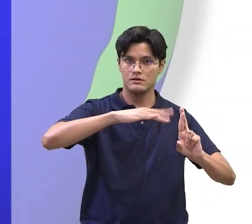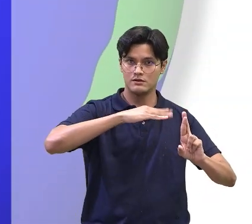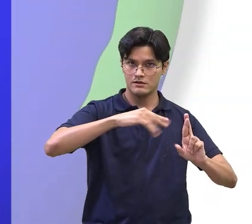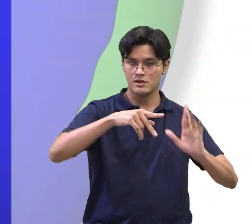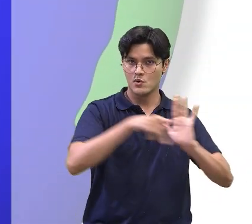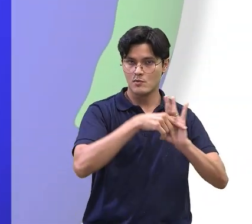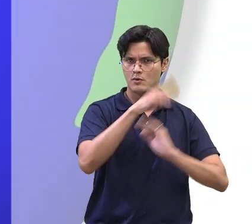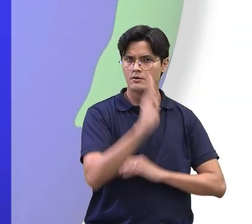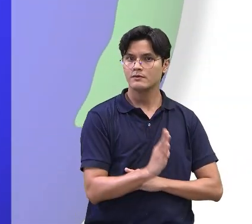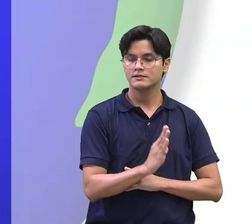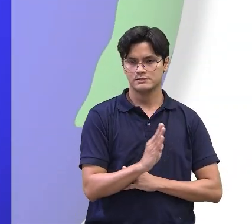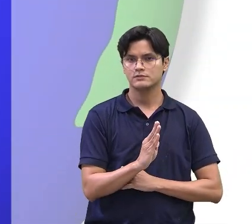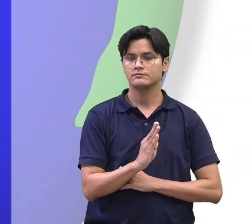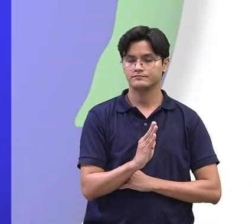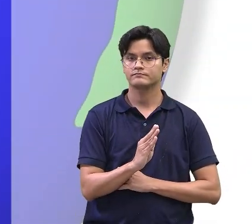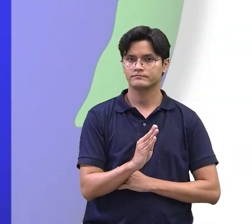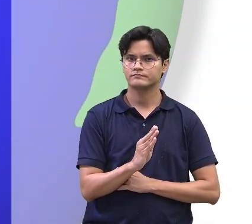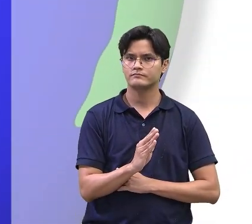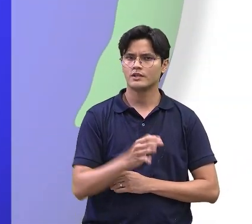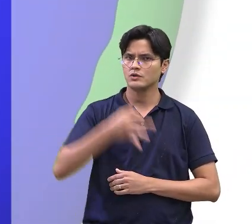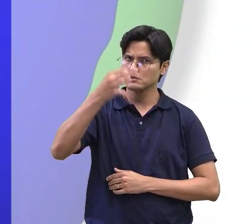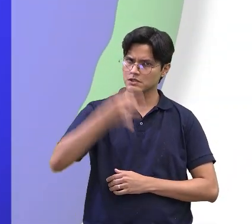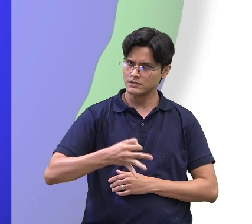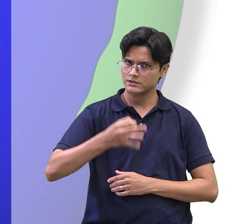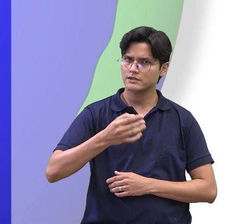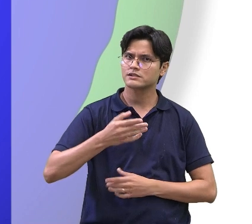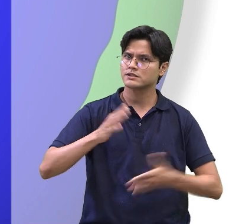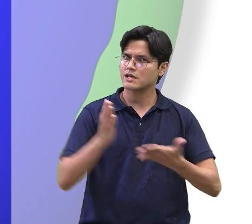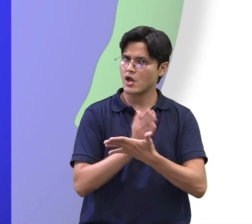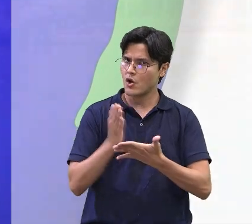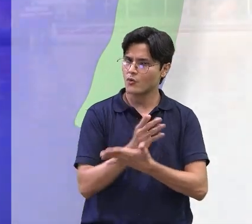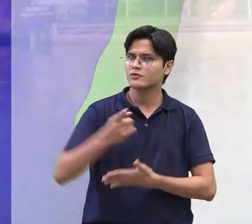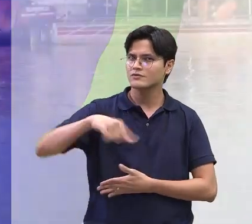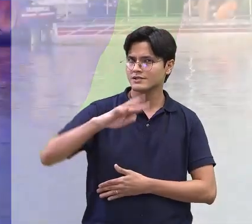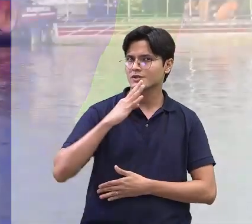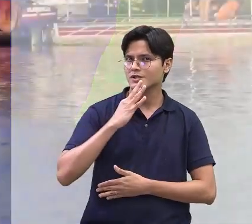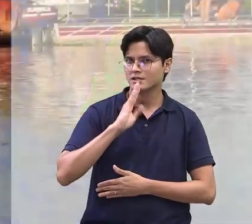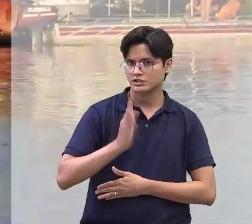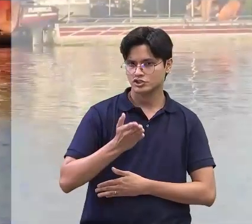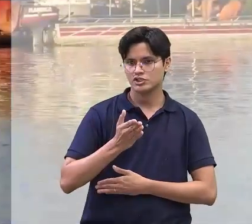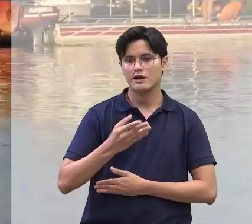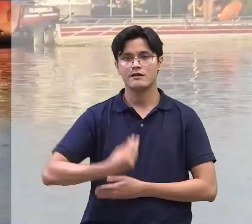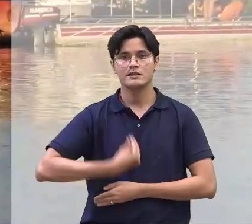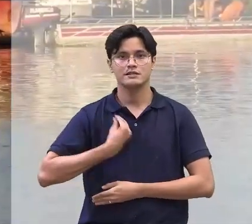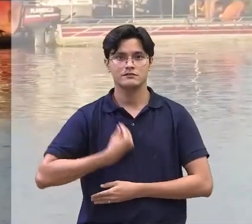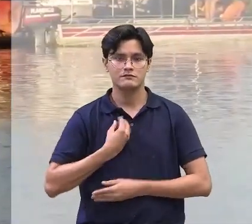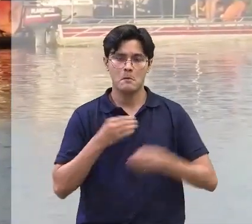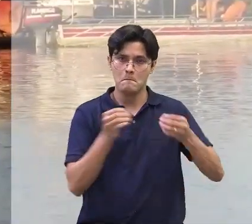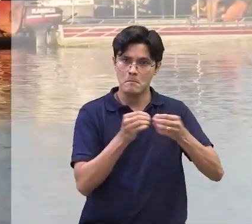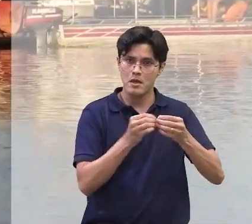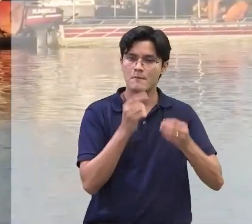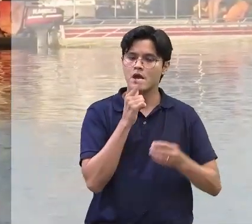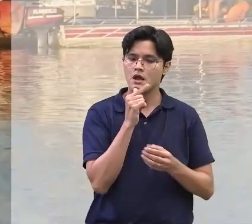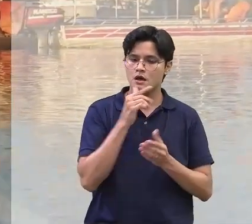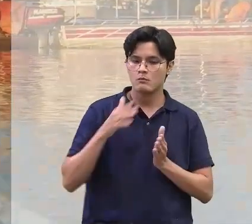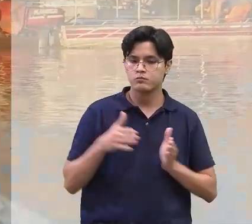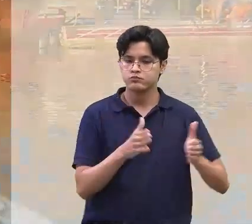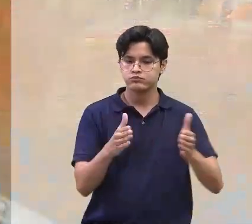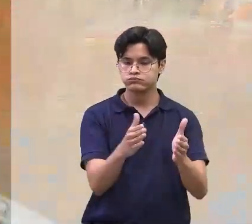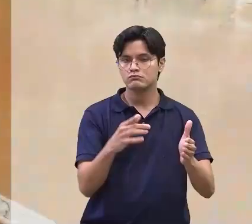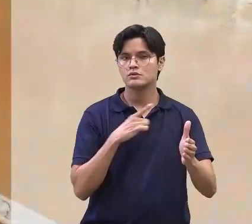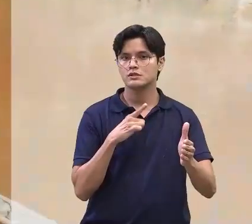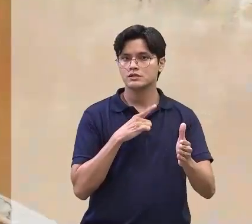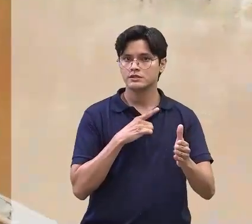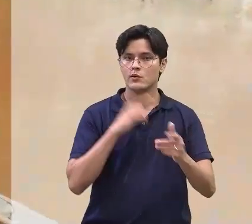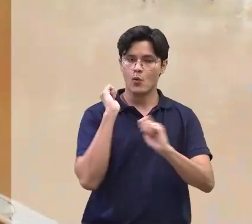Brasil. Essas eu tenho certeza de que alguns de vocês já conhecem. Eles residem nas proximidades dos rios e têm a